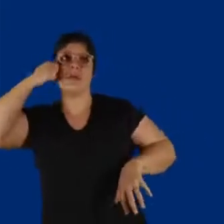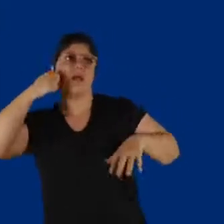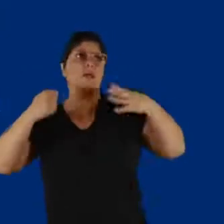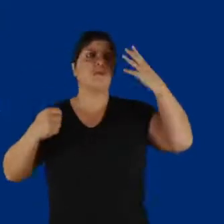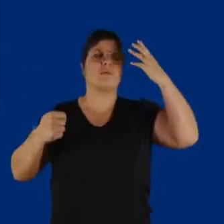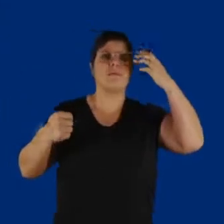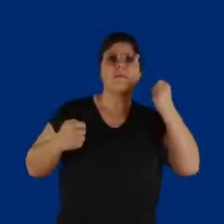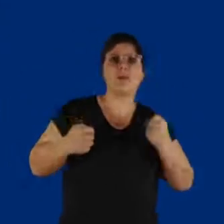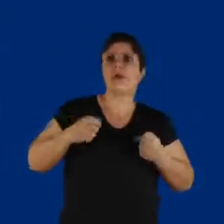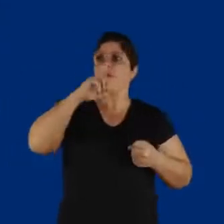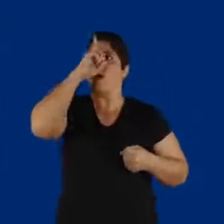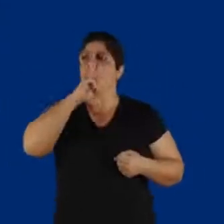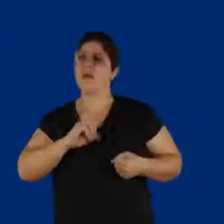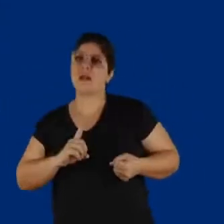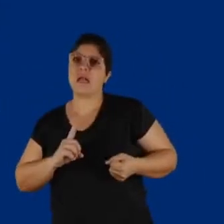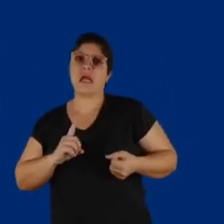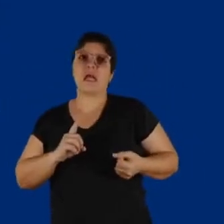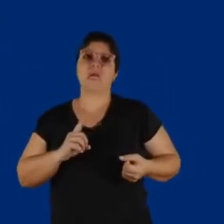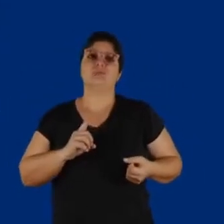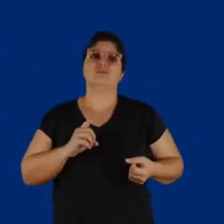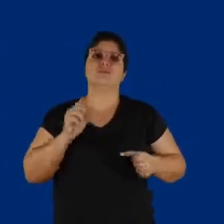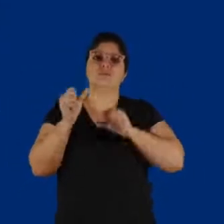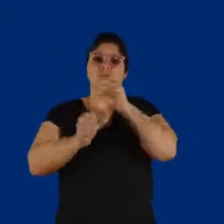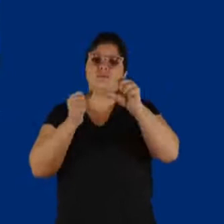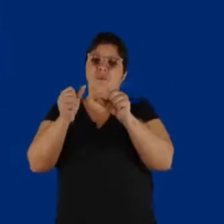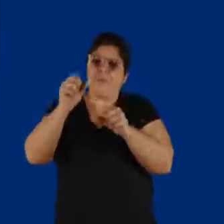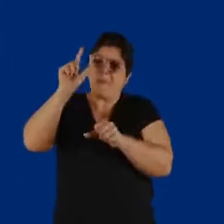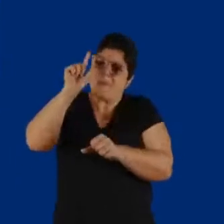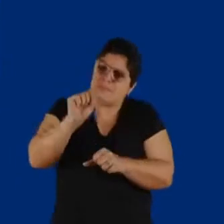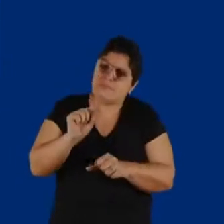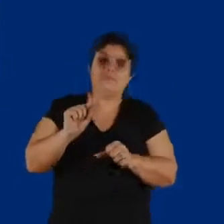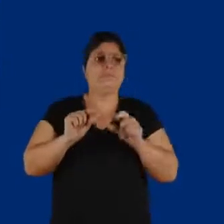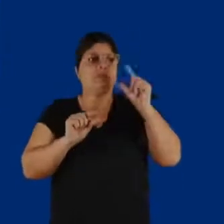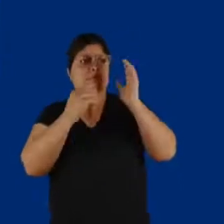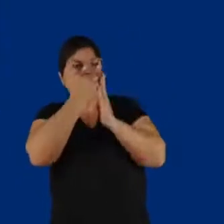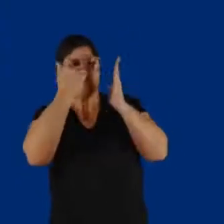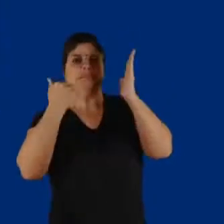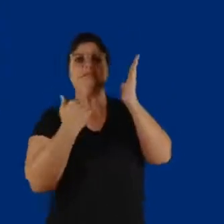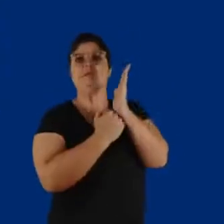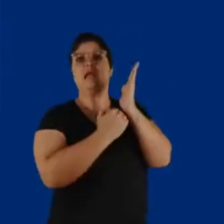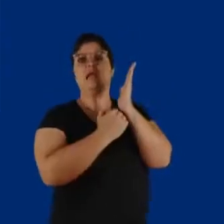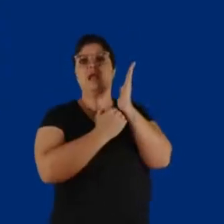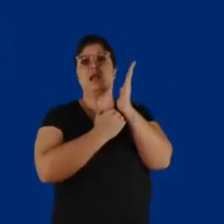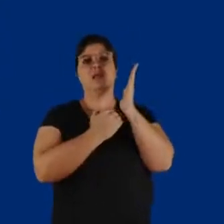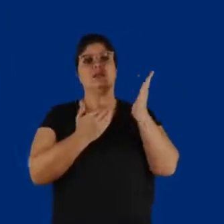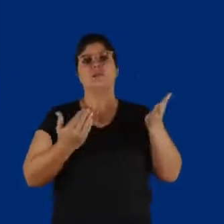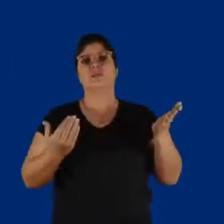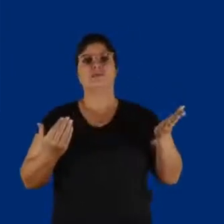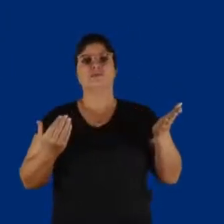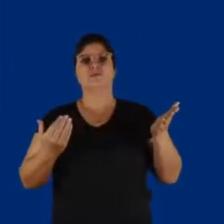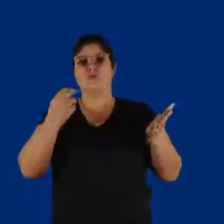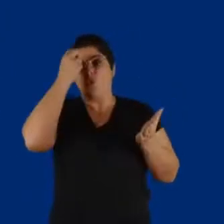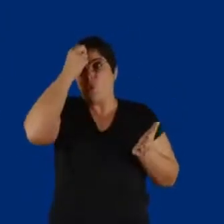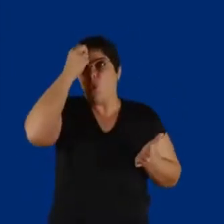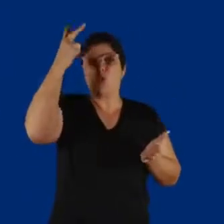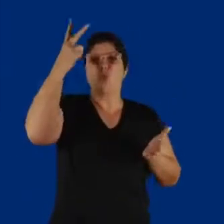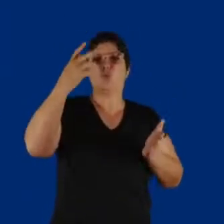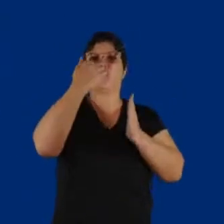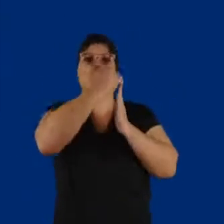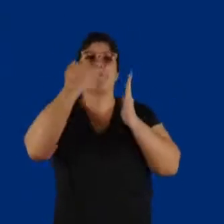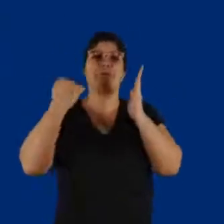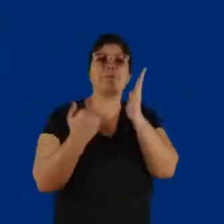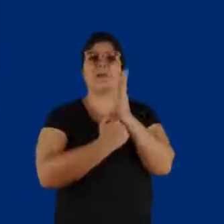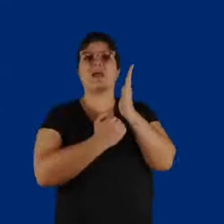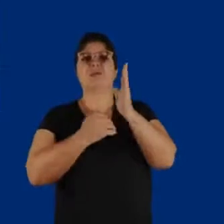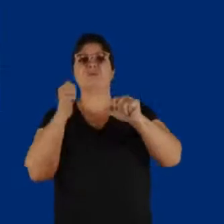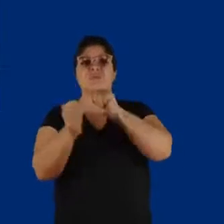menos transformativos e com menos do que alguém da Europa. Essas ideias que são